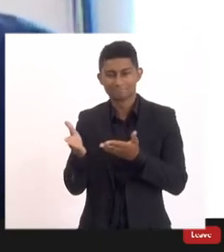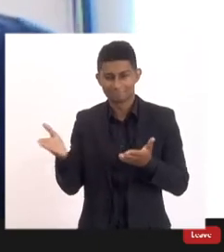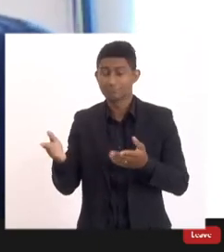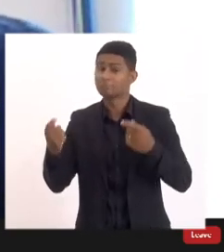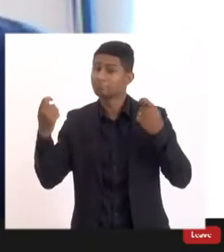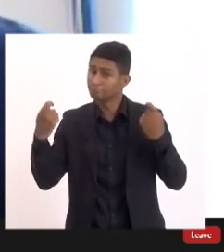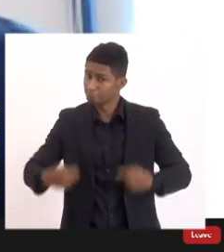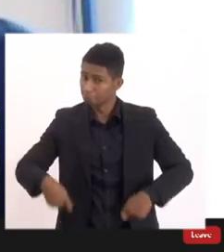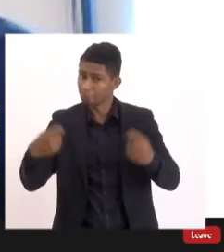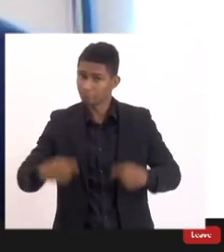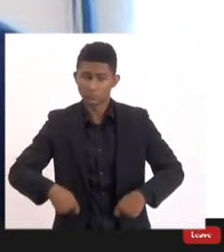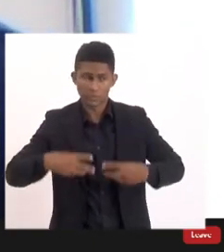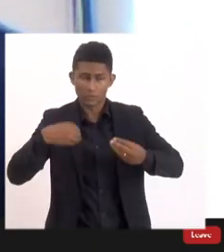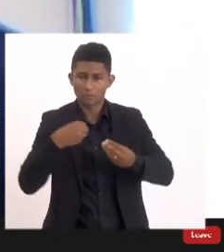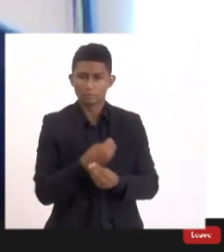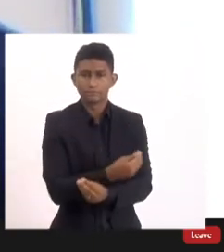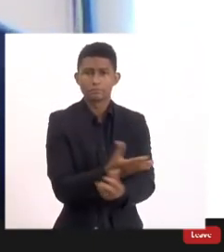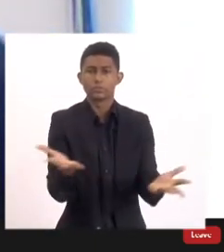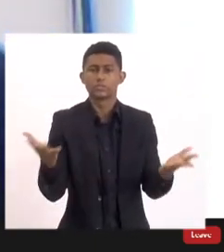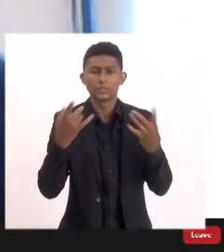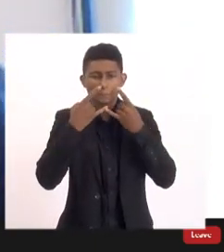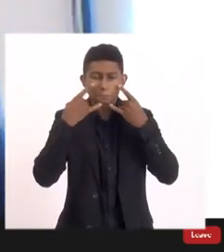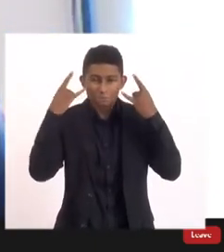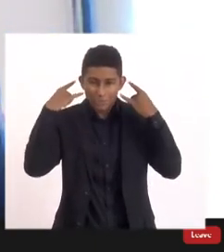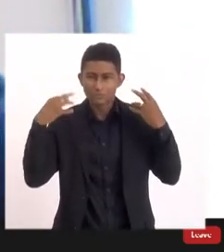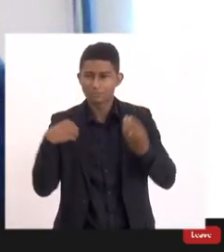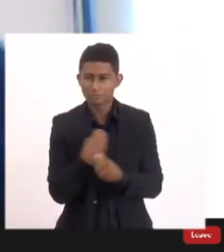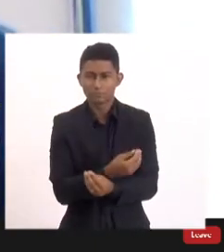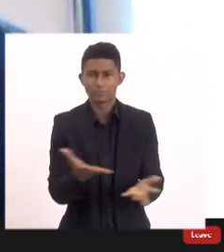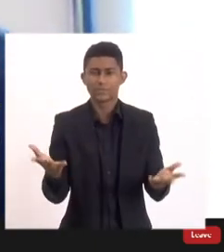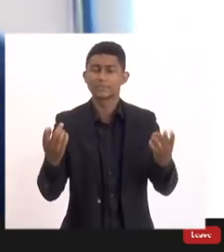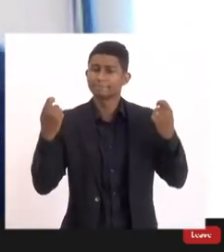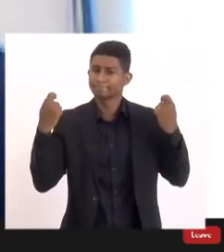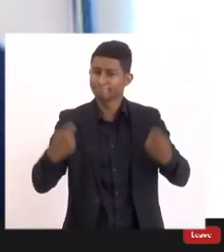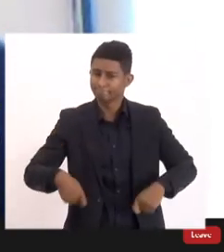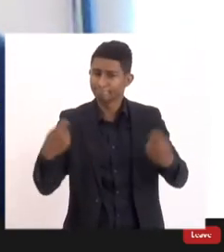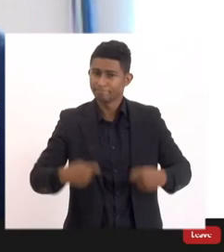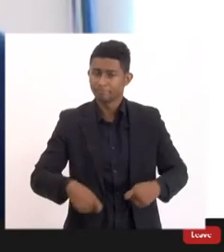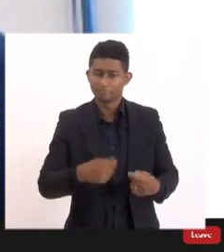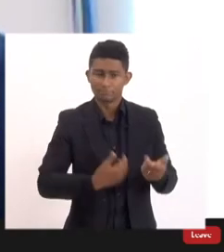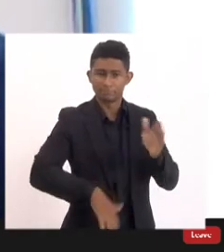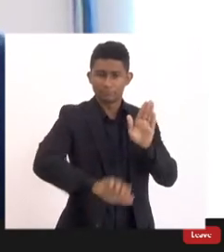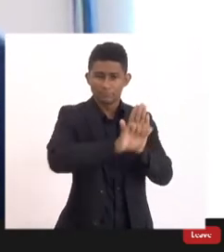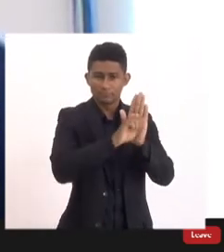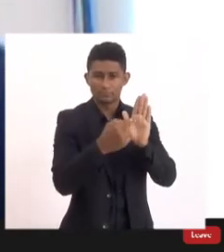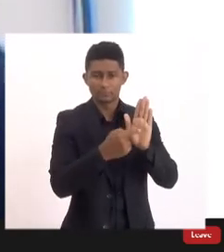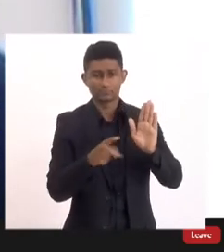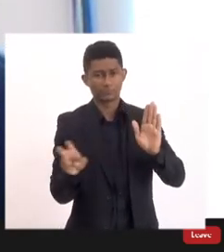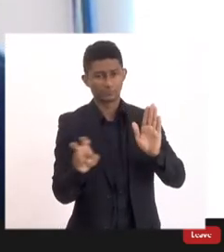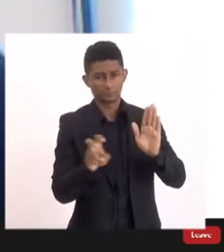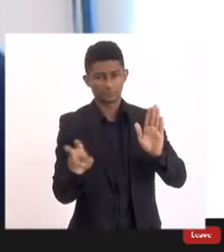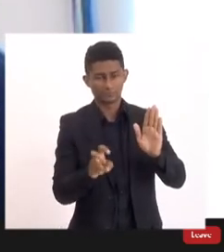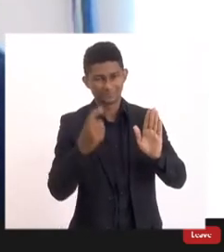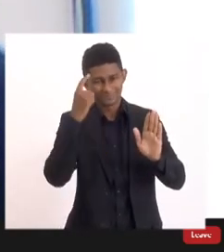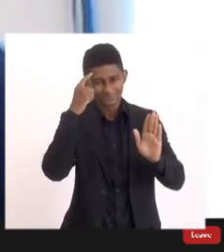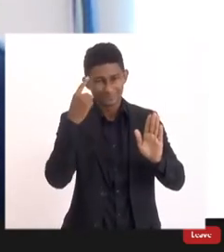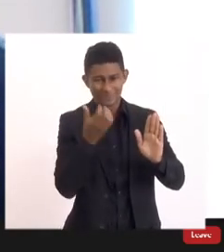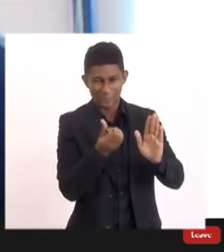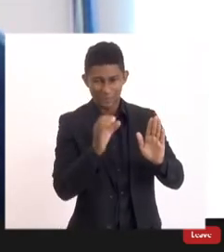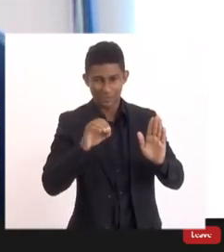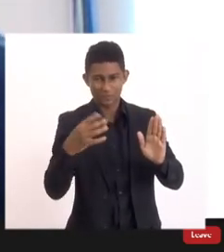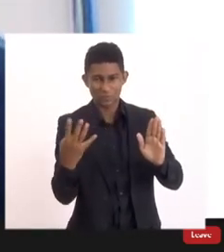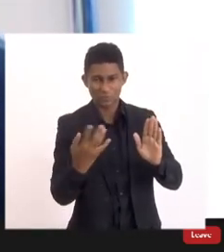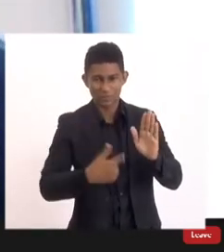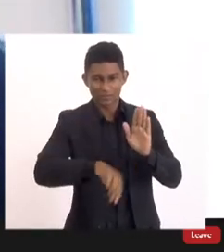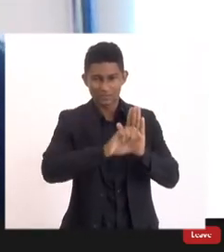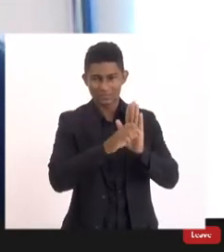garanta o fornecimento das máscaras, né? Cujo uso está previsto no artigo 5º da resolução 1604 e